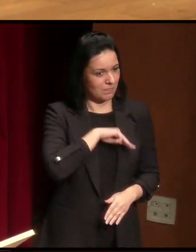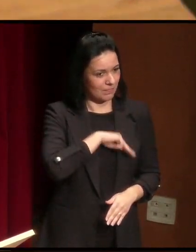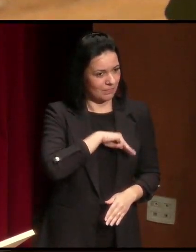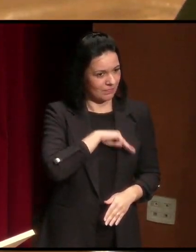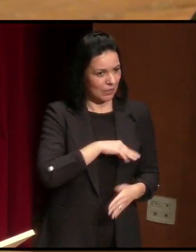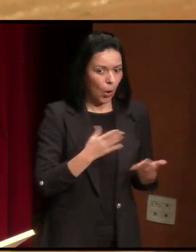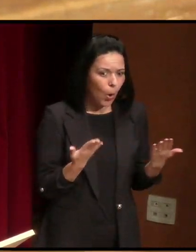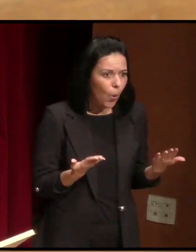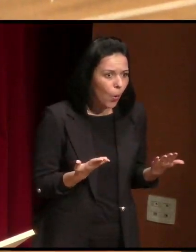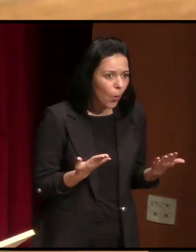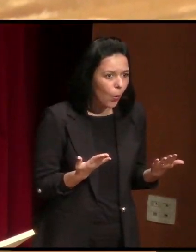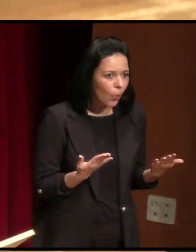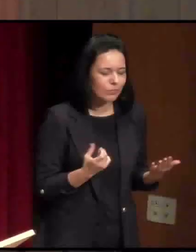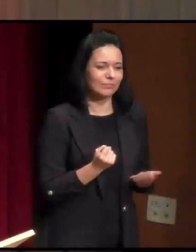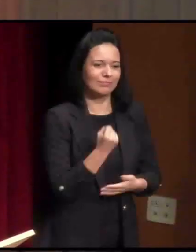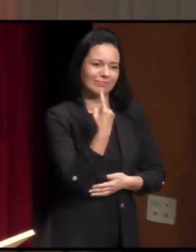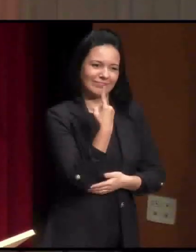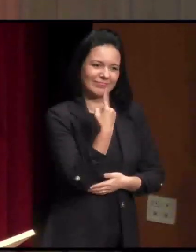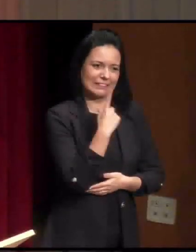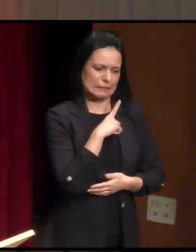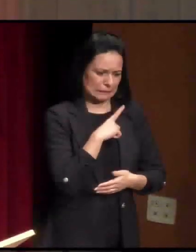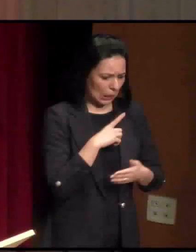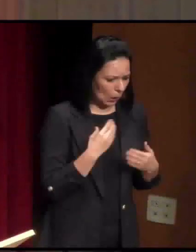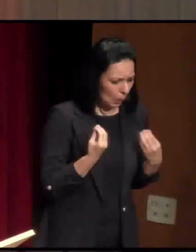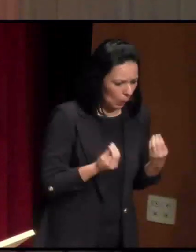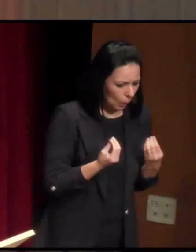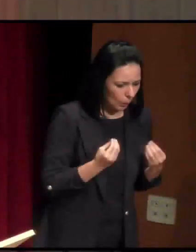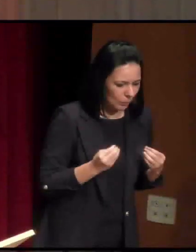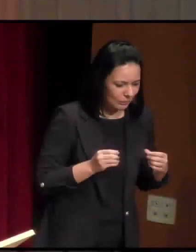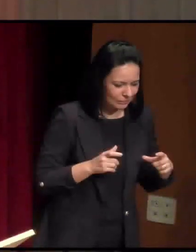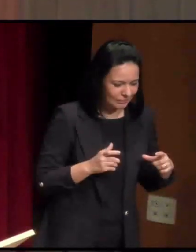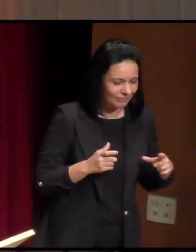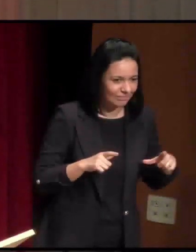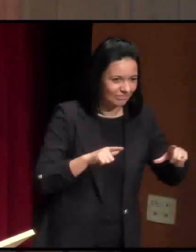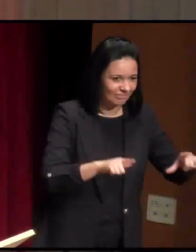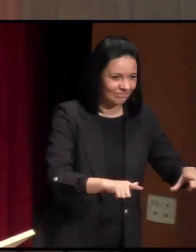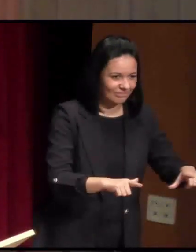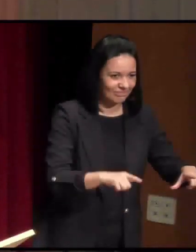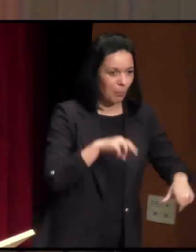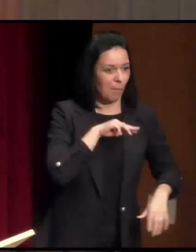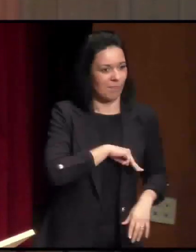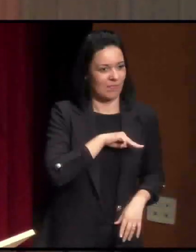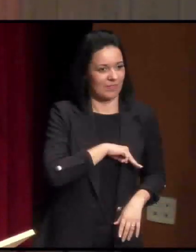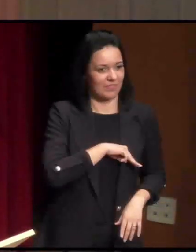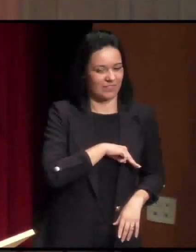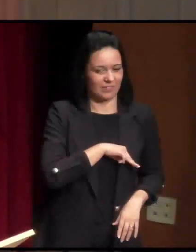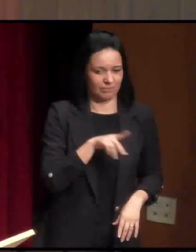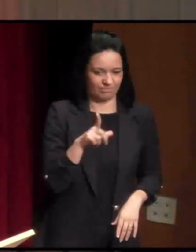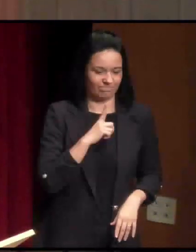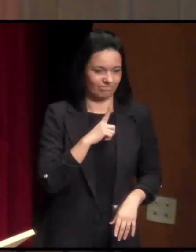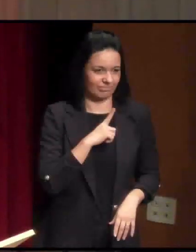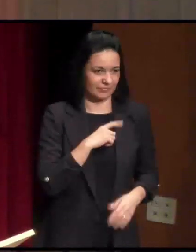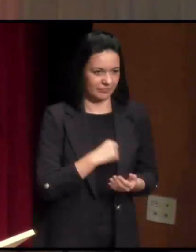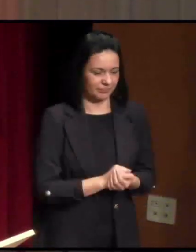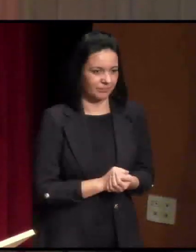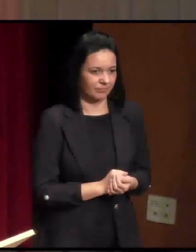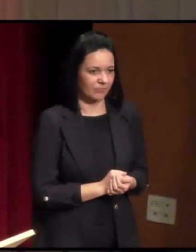chão. Meu Deus, sacrilégio, o pastor colocou a Bíblia no chão. Aqui é só o Evangelho de Mateus. Tem quantos São volumes 30... a Bíblia